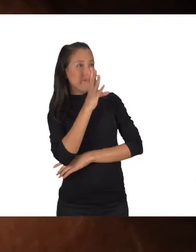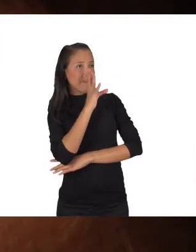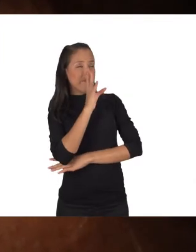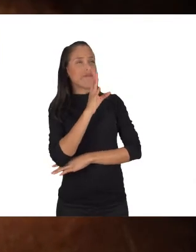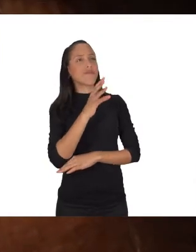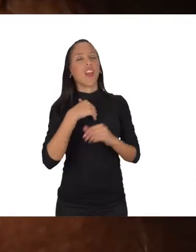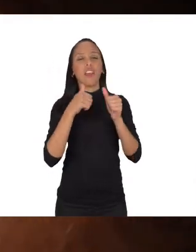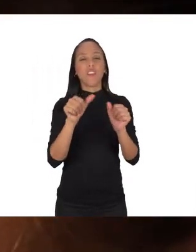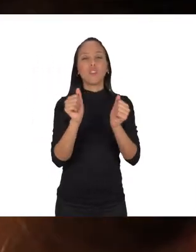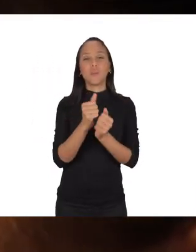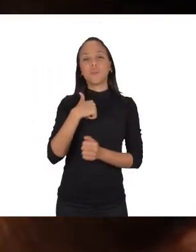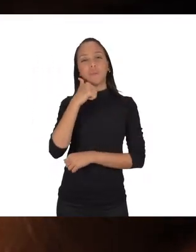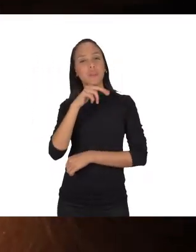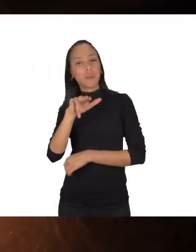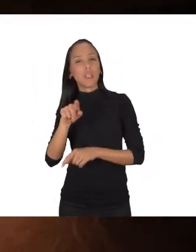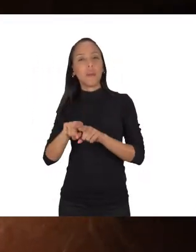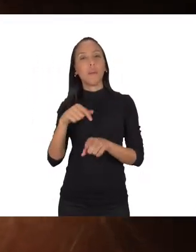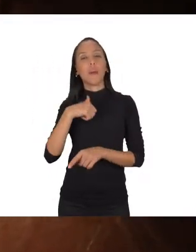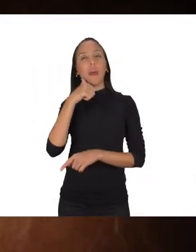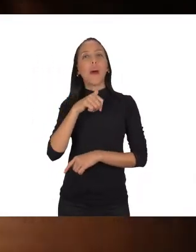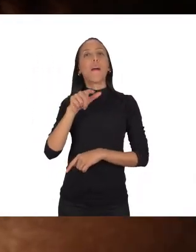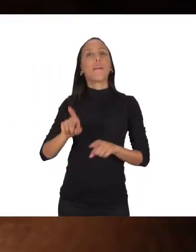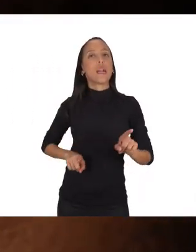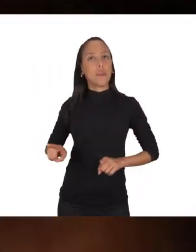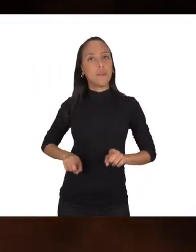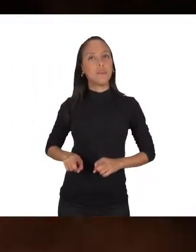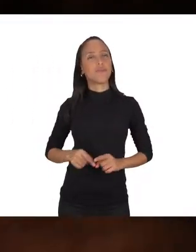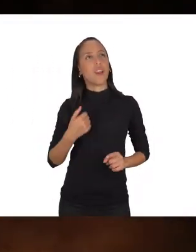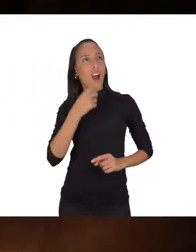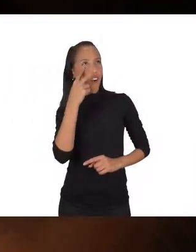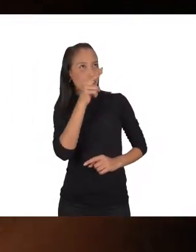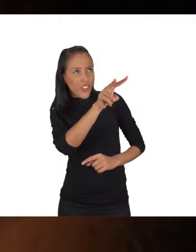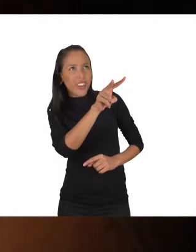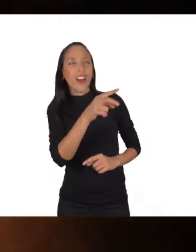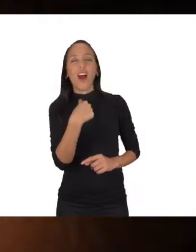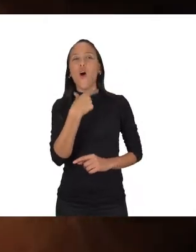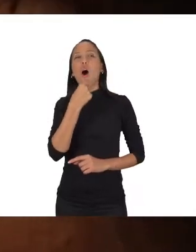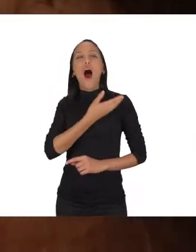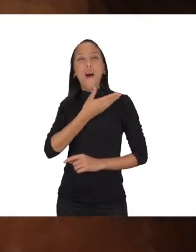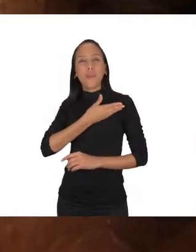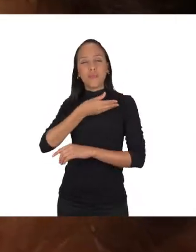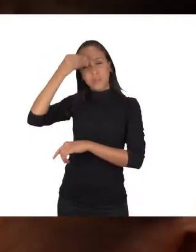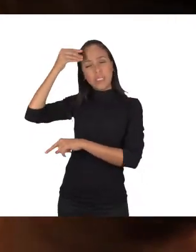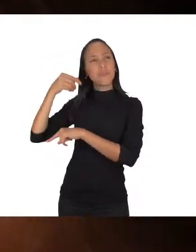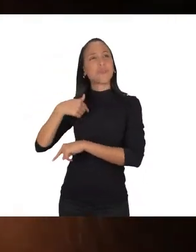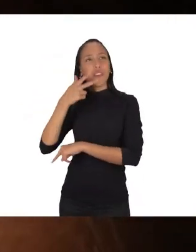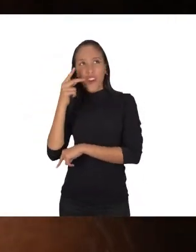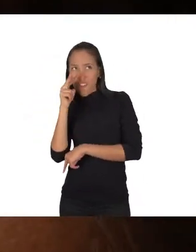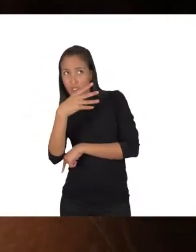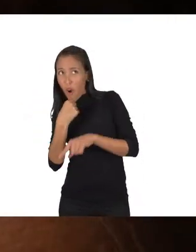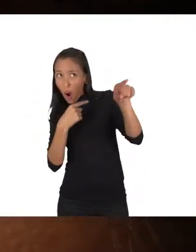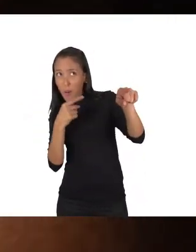para eu, minha irmã e minha prima. Daí, naquele dia, ele vinha vindo. Daí eu tinha um compadre meu, eu falei para ele... Tá vendo aquele cara que vem lá? Eu vou casar com